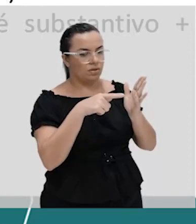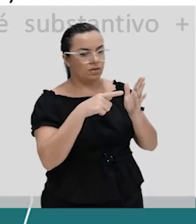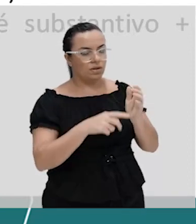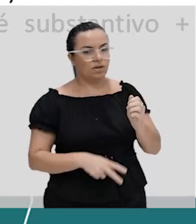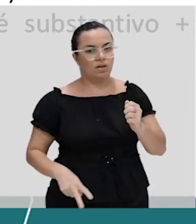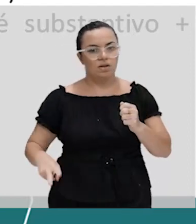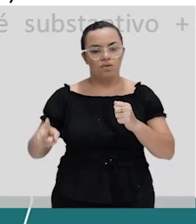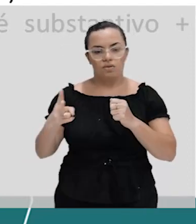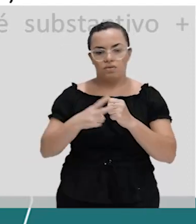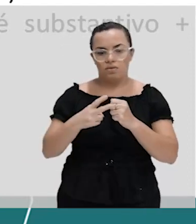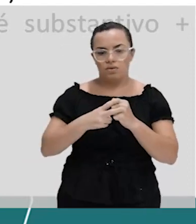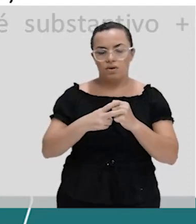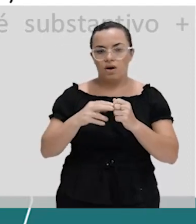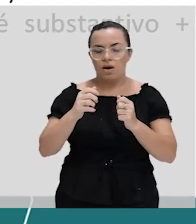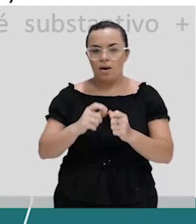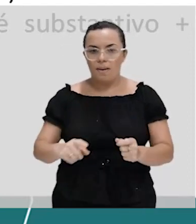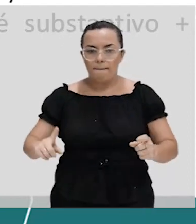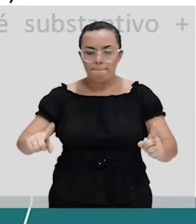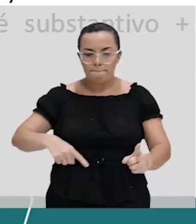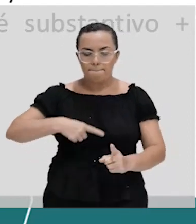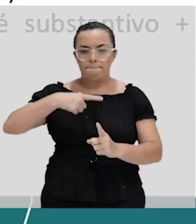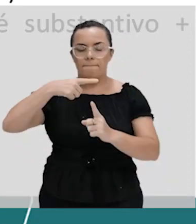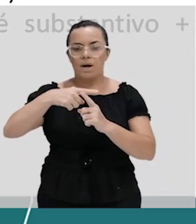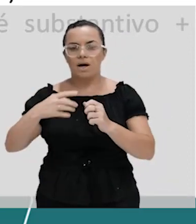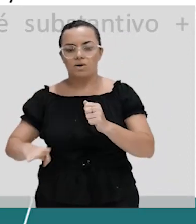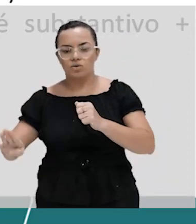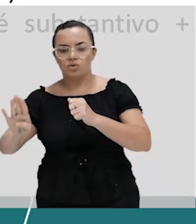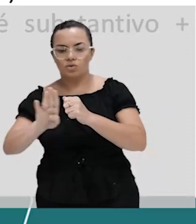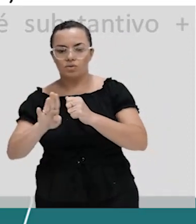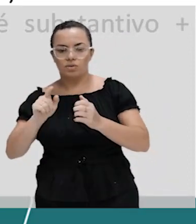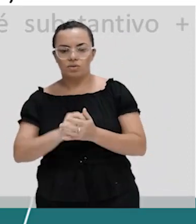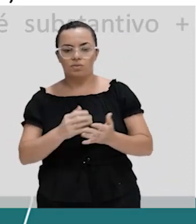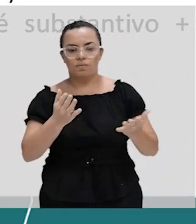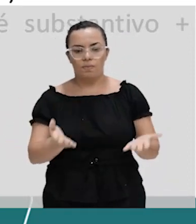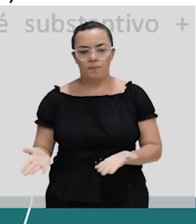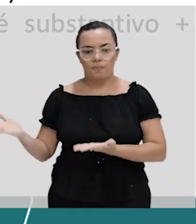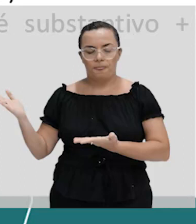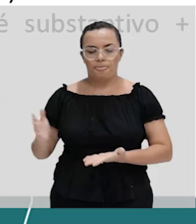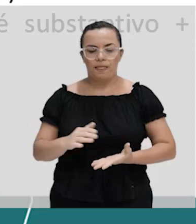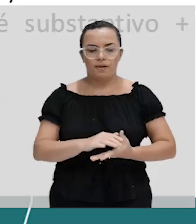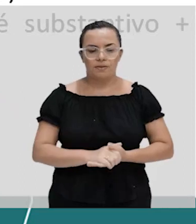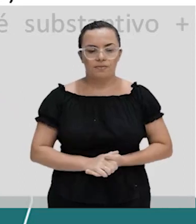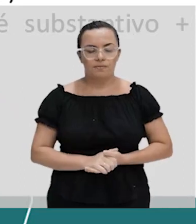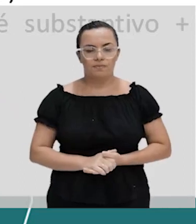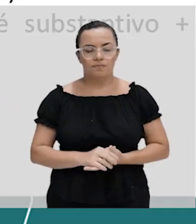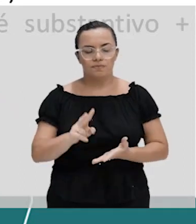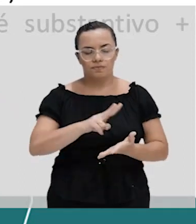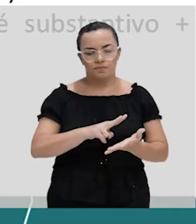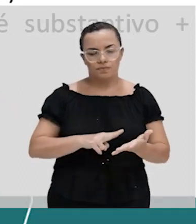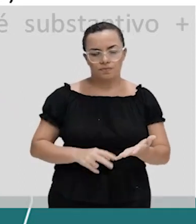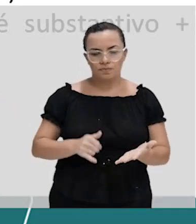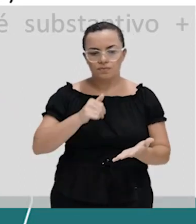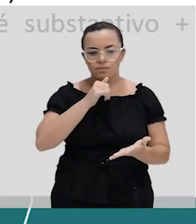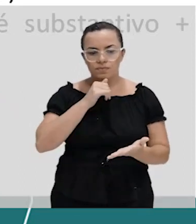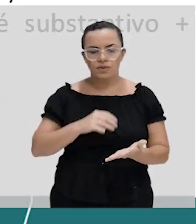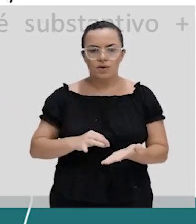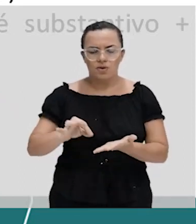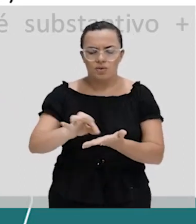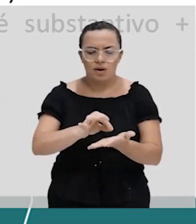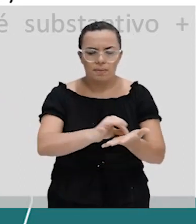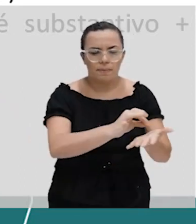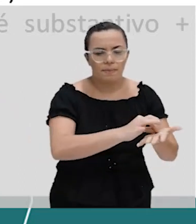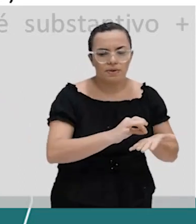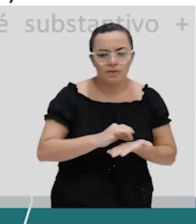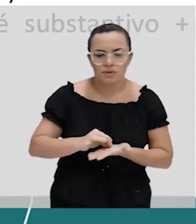O abaixo-assinado, os abaixo-assinados. Então, nós temos um advérbio e um